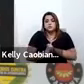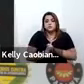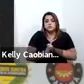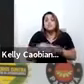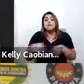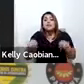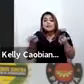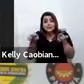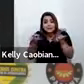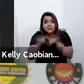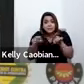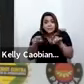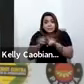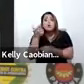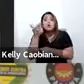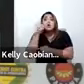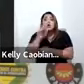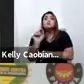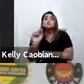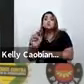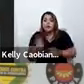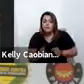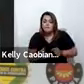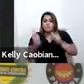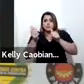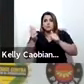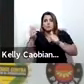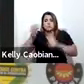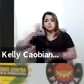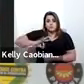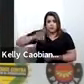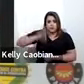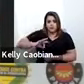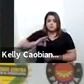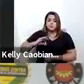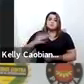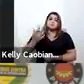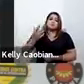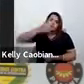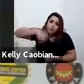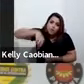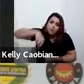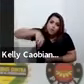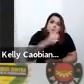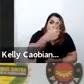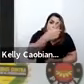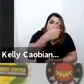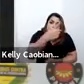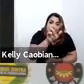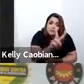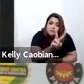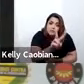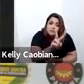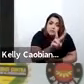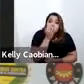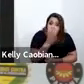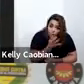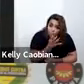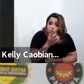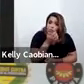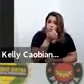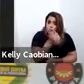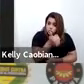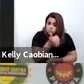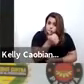abono salarial, apesar de termos conquistado um PDV bem interessante, bem atrativo,